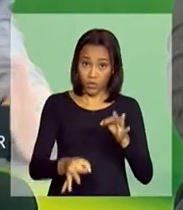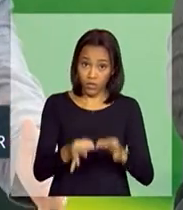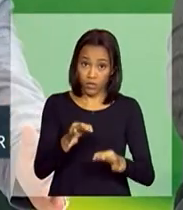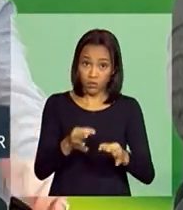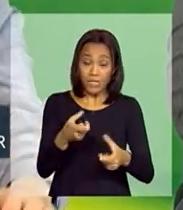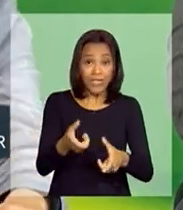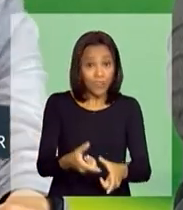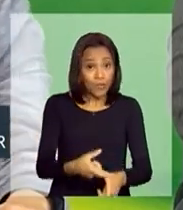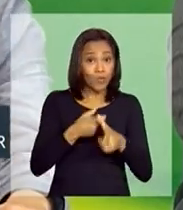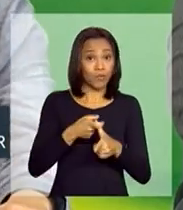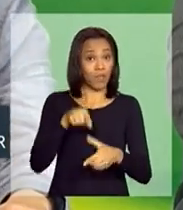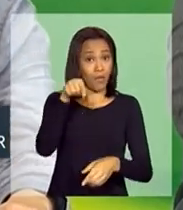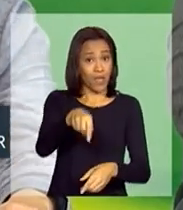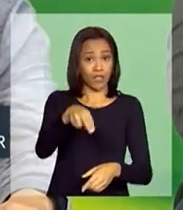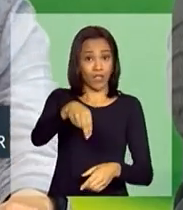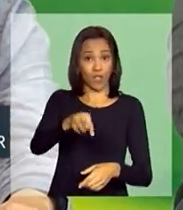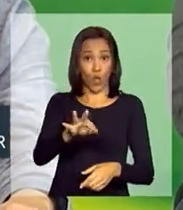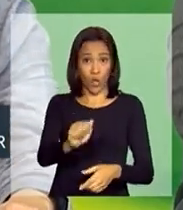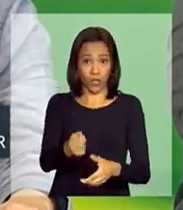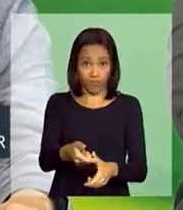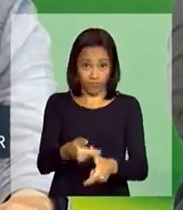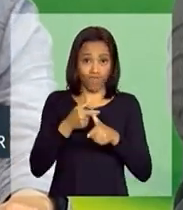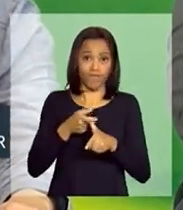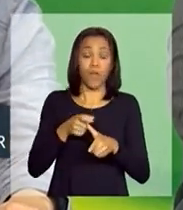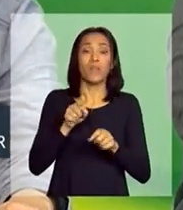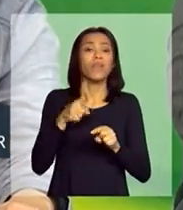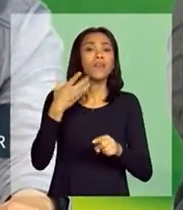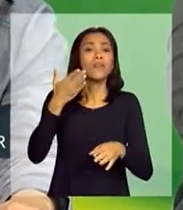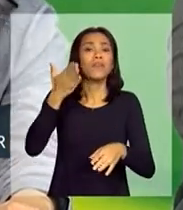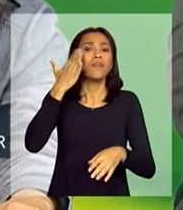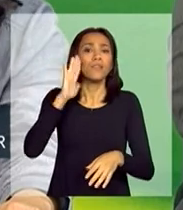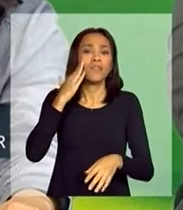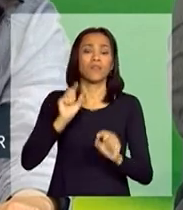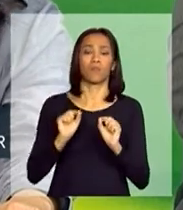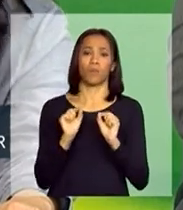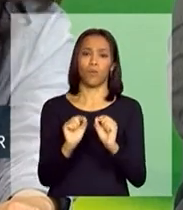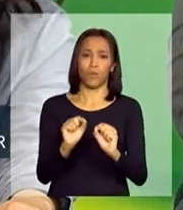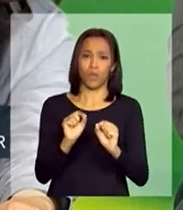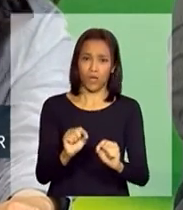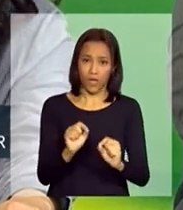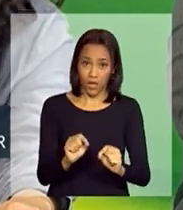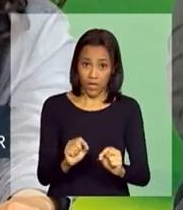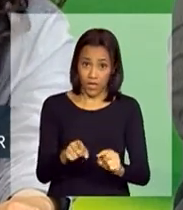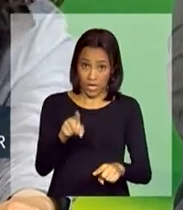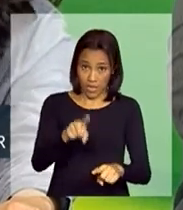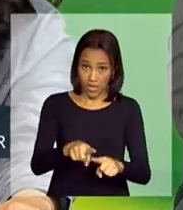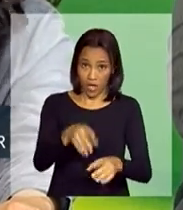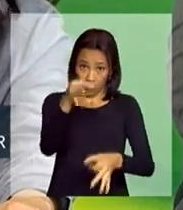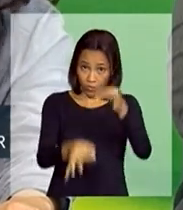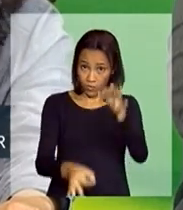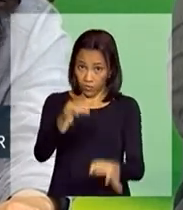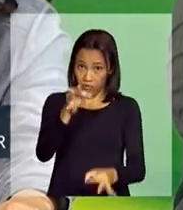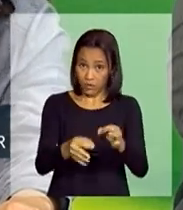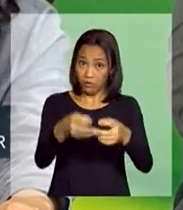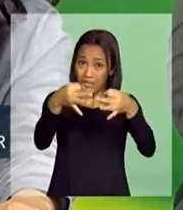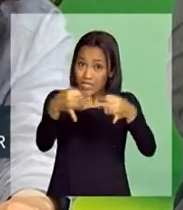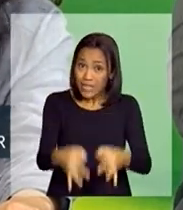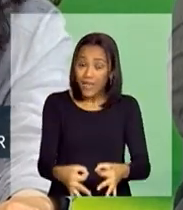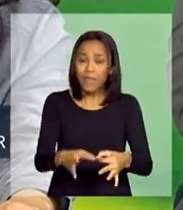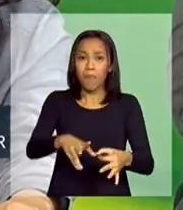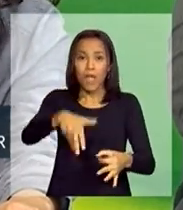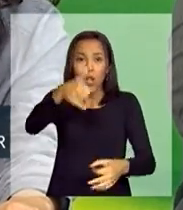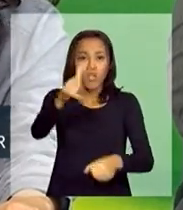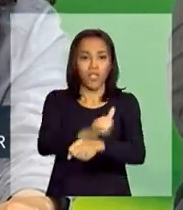judiciário suspendeu entendendo que o instrumento jurídico adequado seria uma